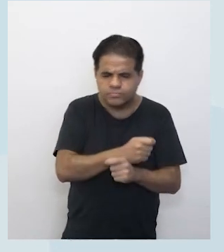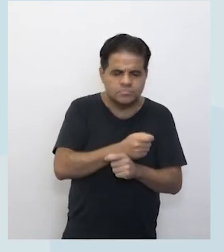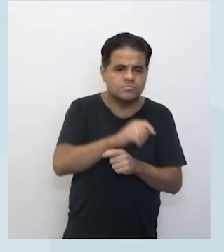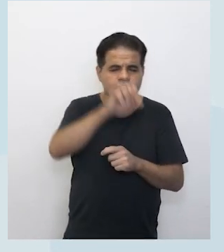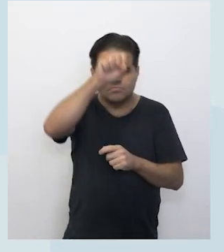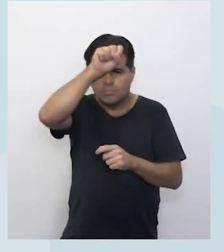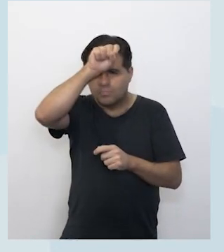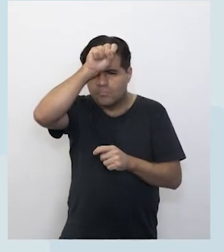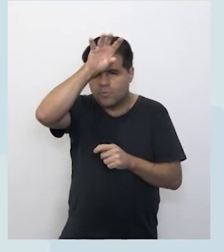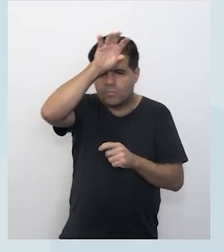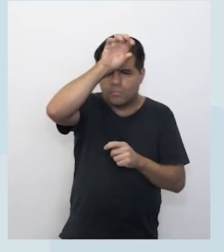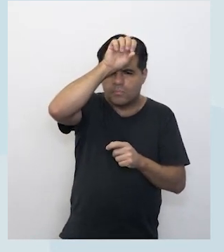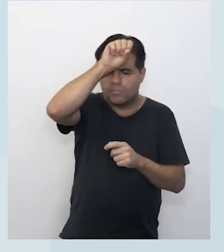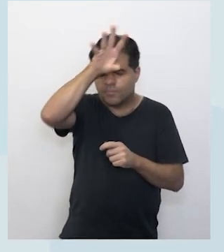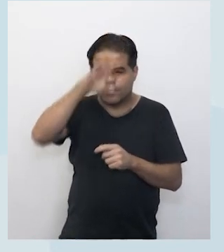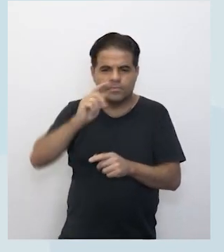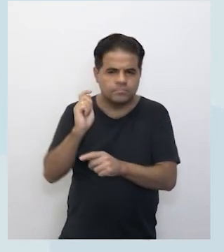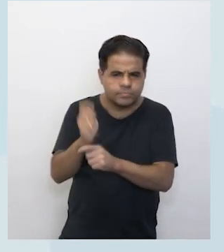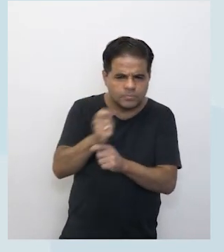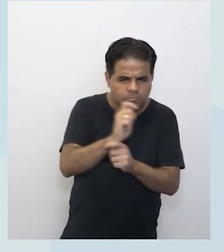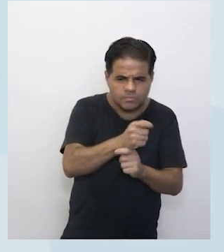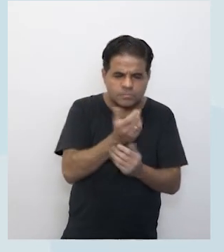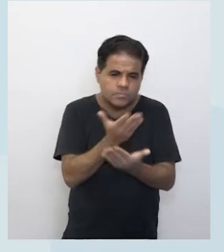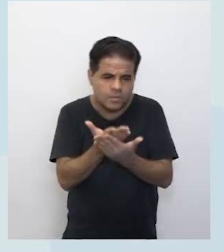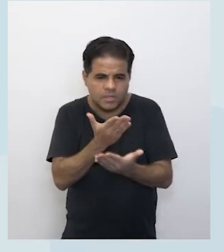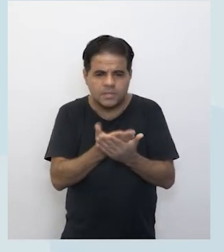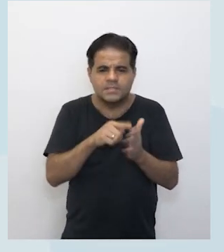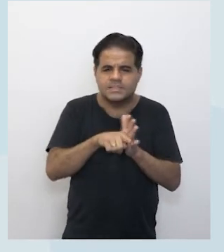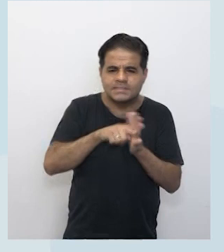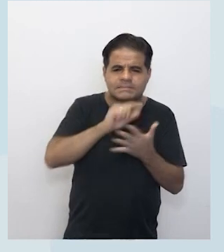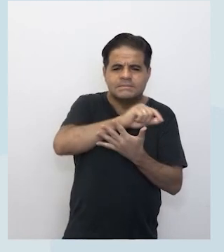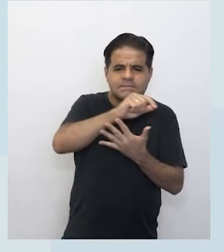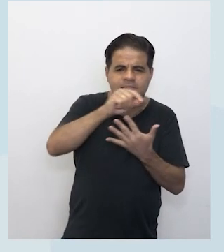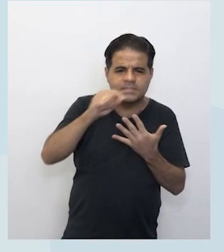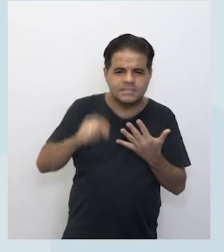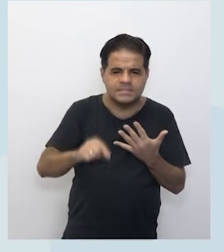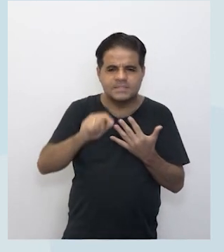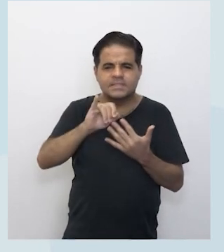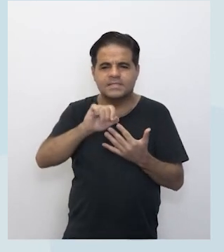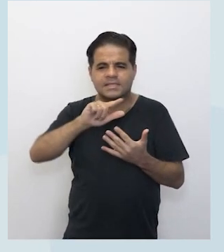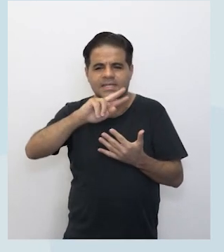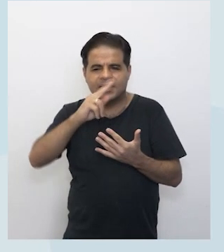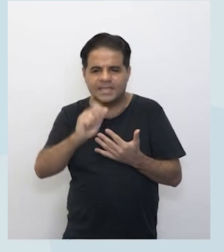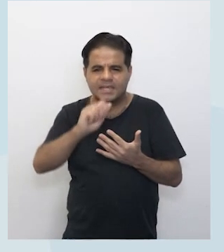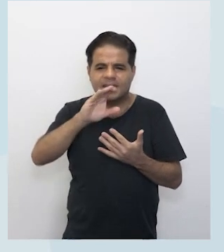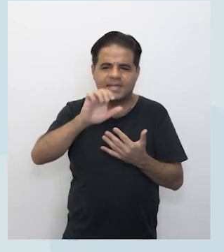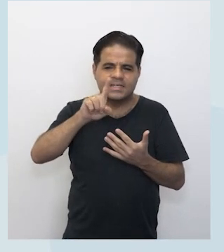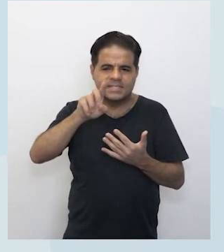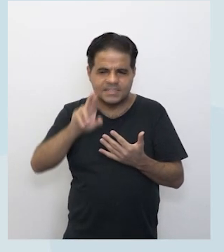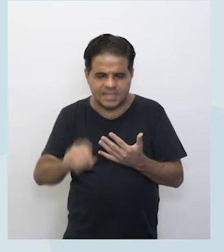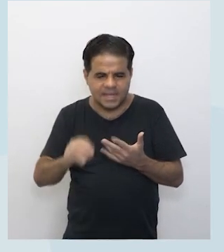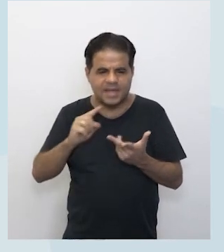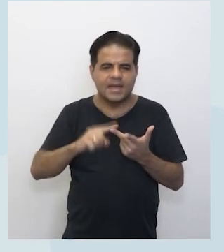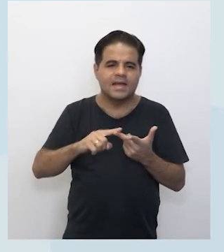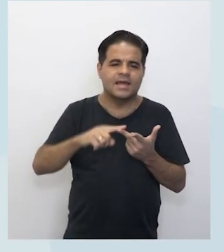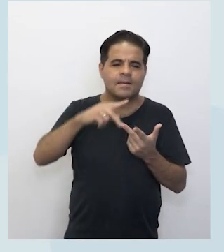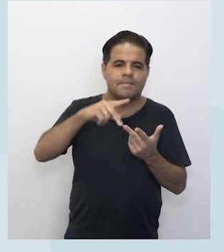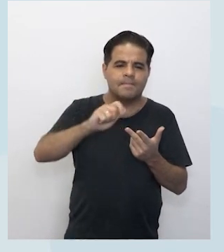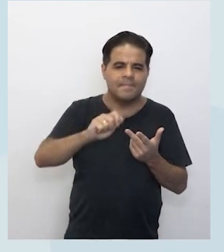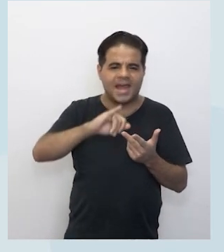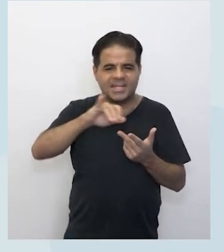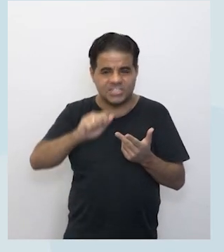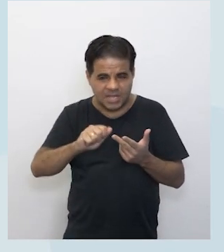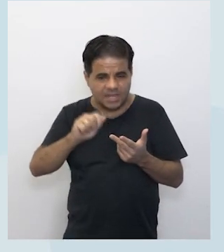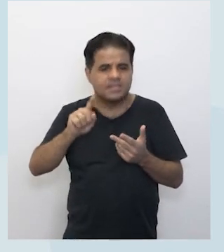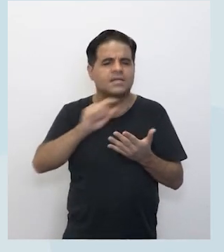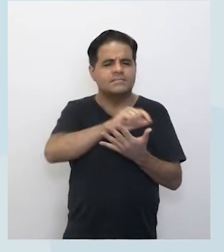muitos. Então você tem o de Bull, você tem de Channel Island, você tem da Ilha Cedro, você tem de Paijá, da Quebrada